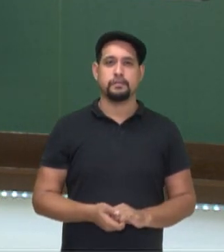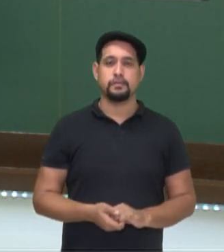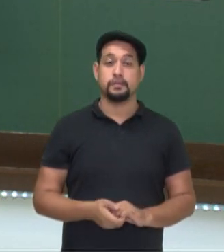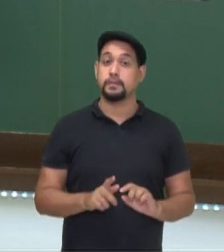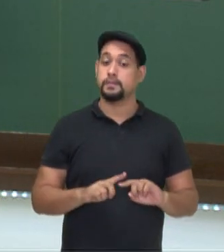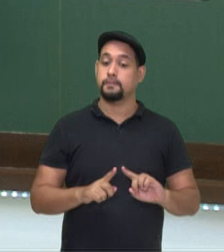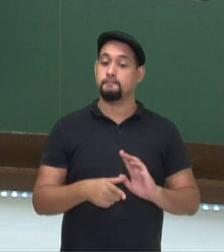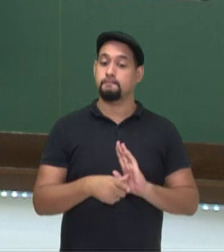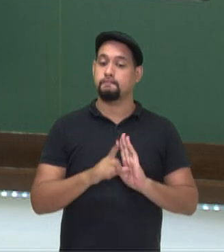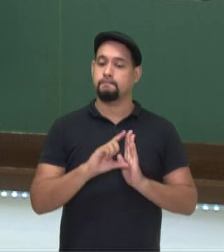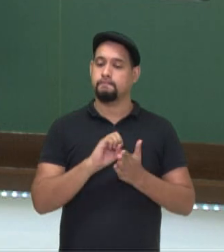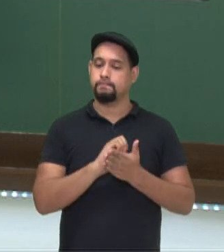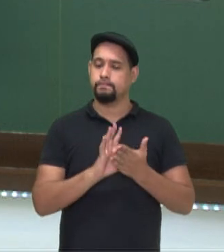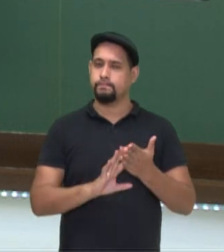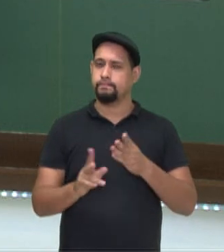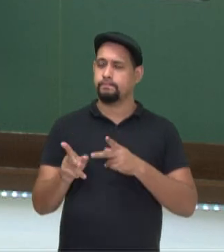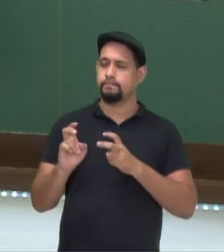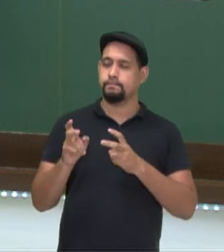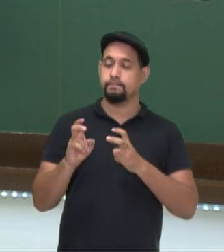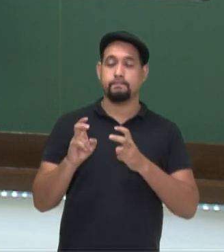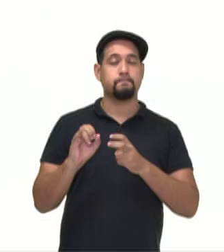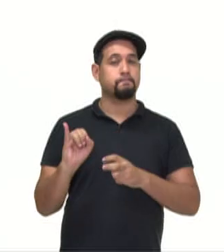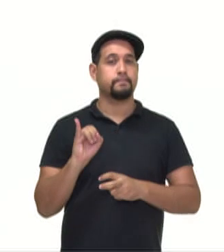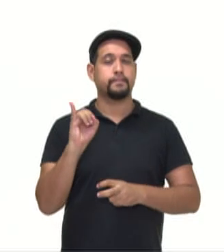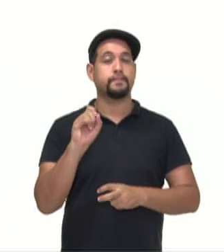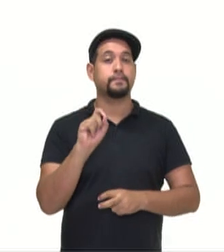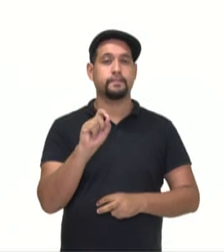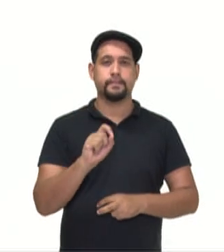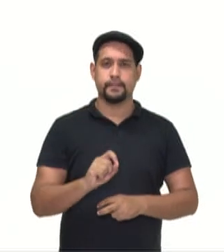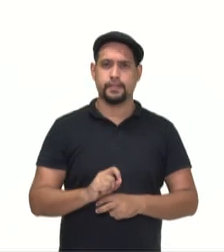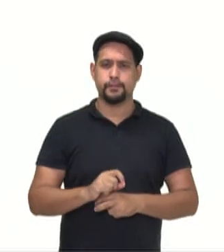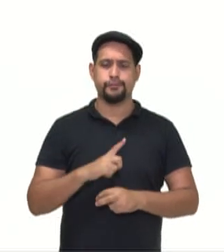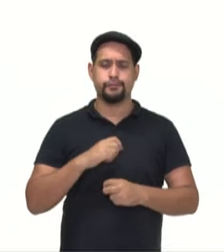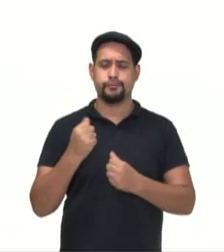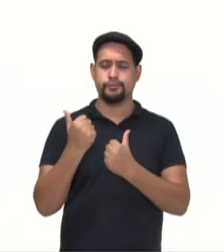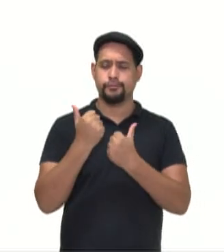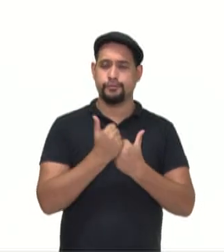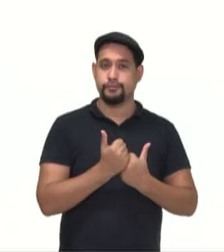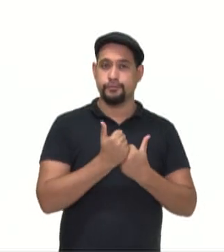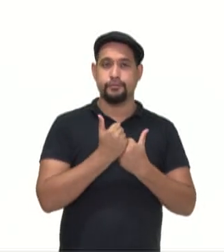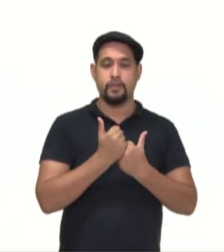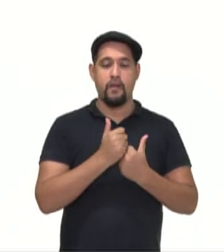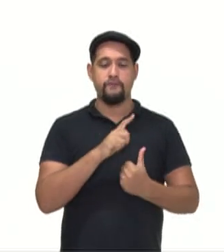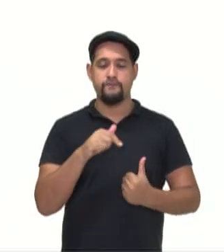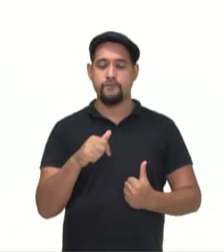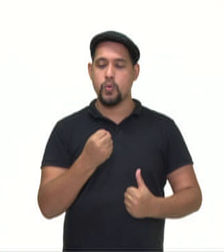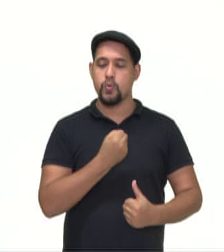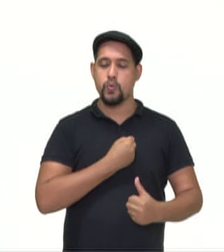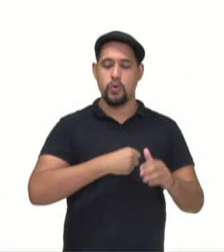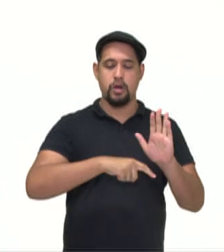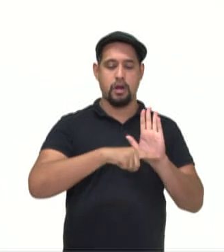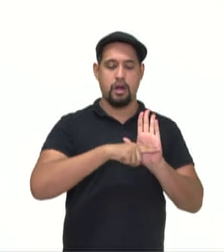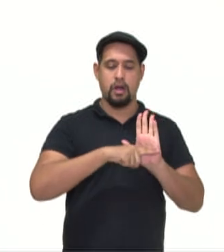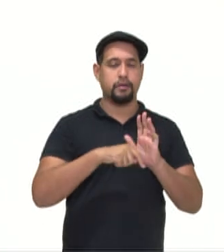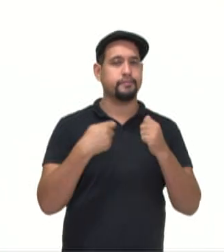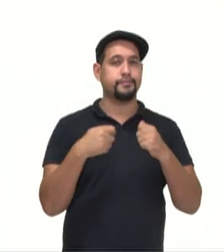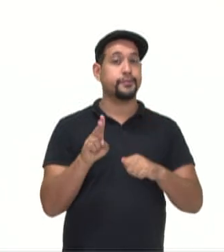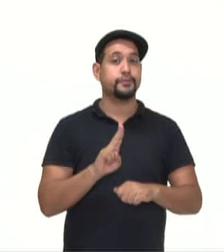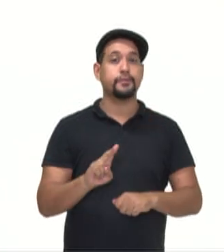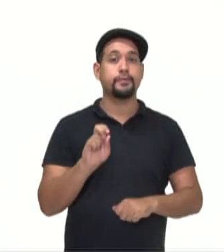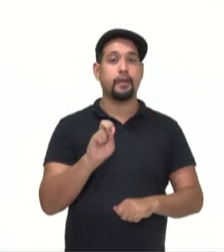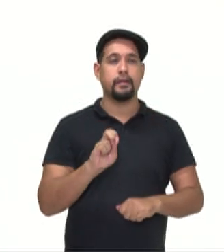Mas antes do próximo exercício, olha um aviso importante aqui. Quando substituímos a variável por números negativos, devemos